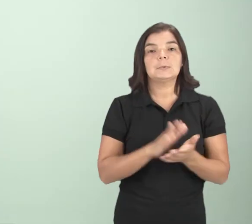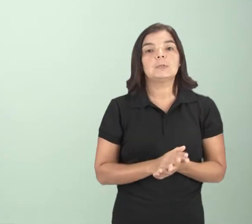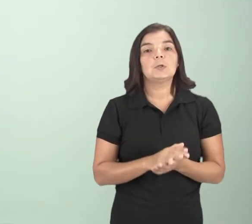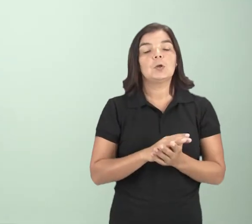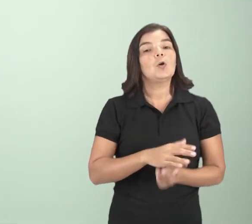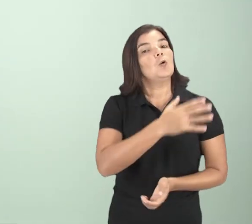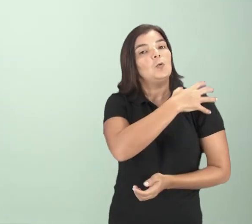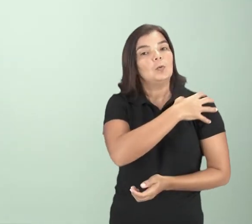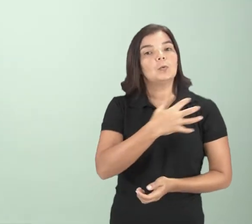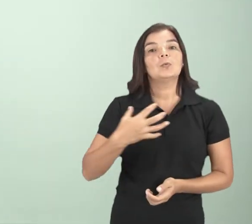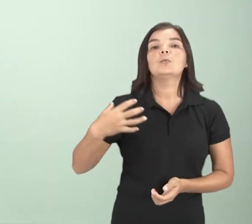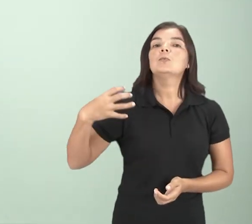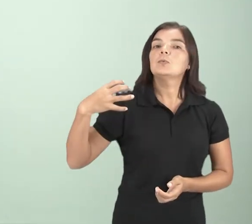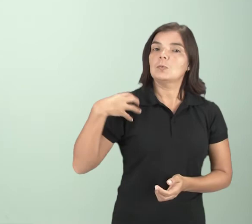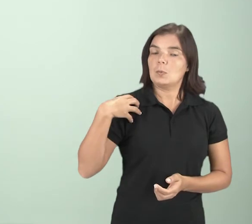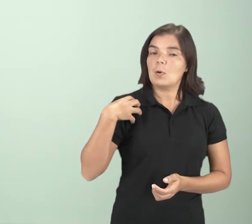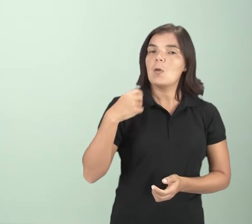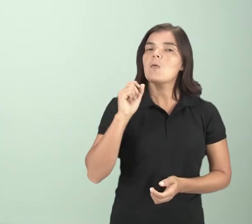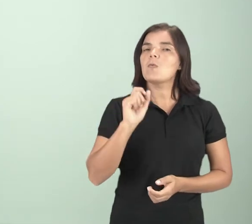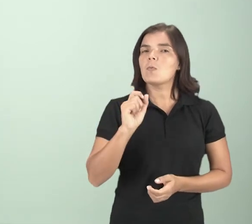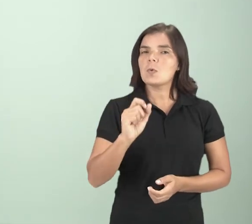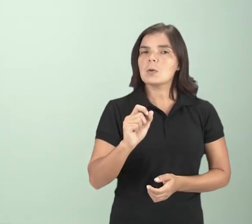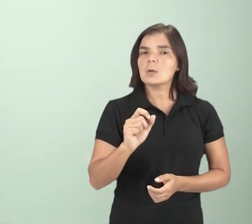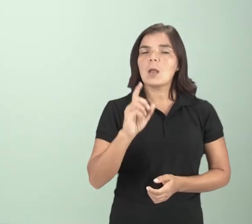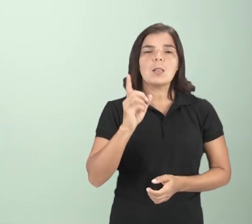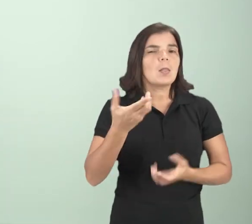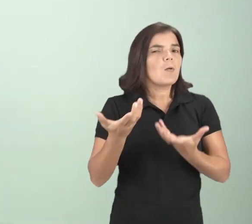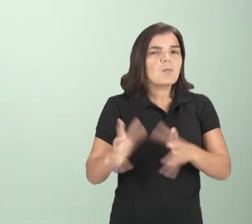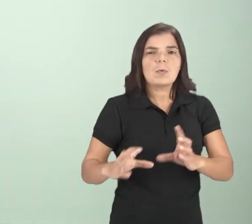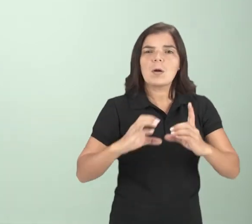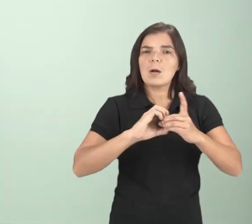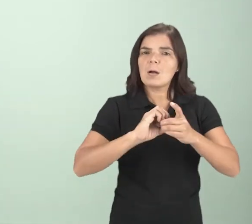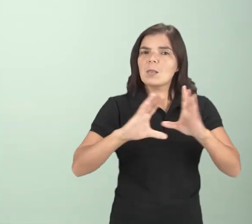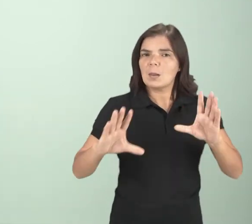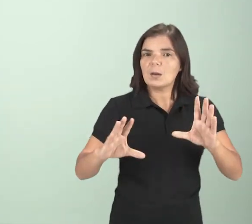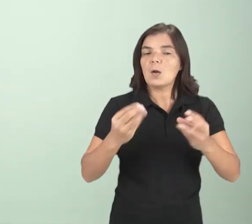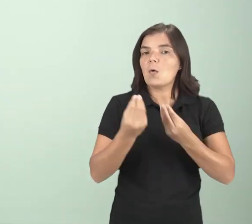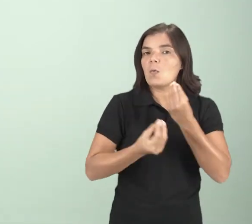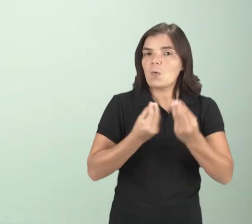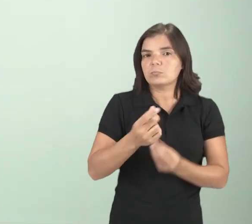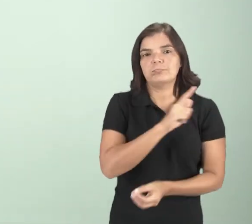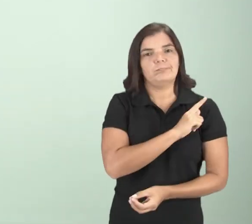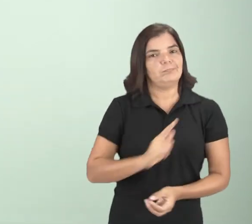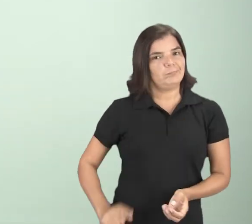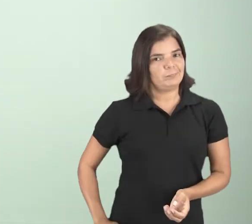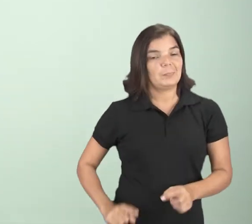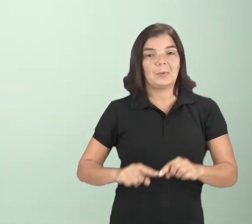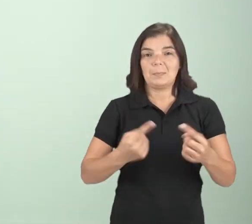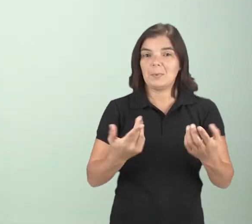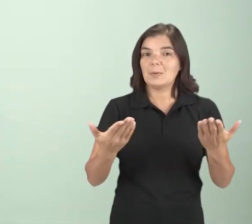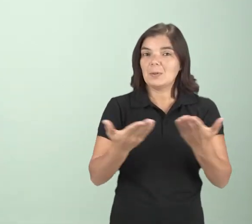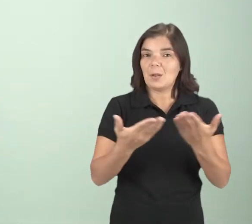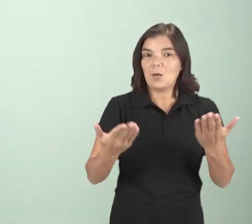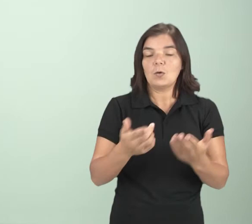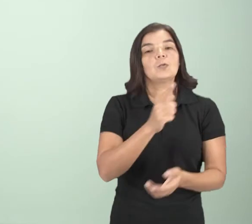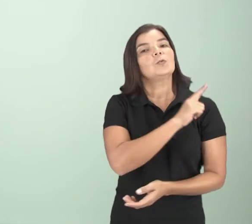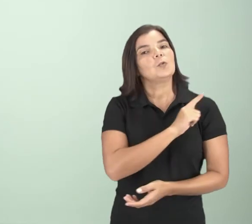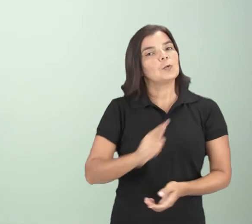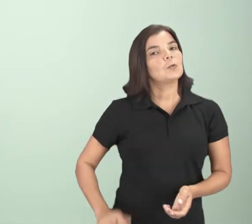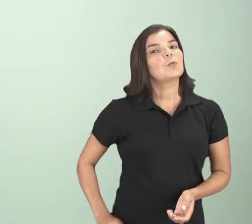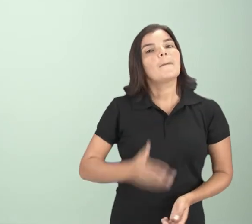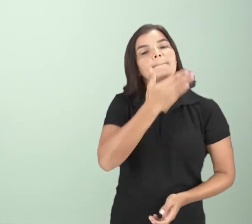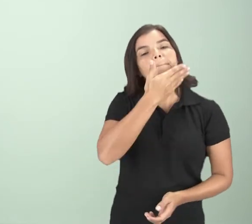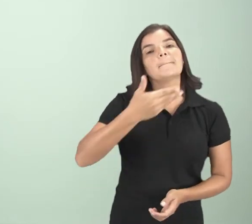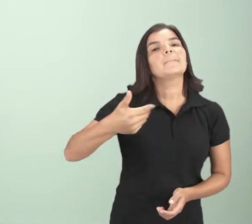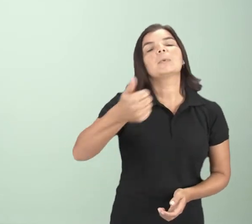o Aristóteles ele vai condenar a democracia como uma forma degenerada de governo. Agora, dos governos